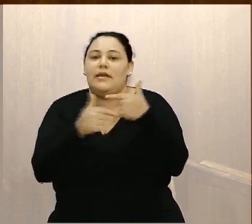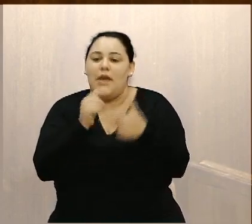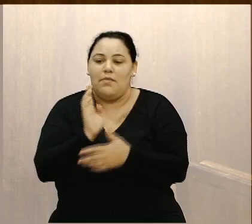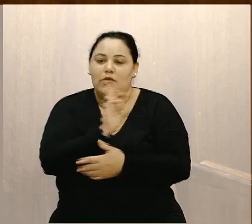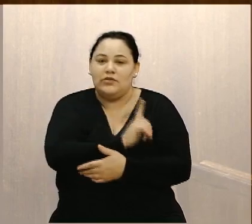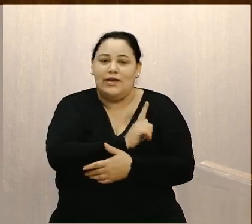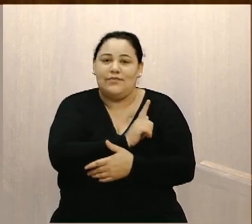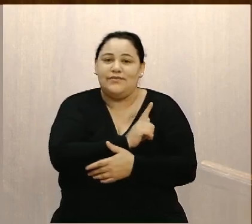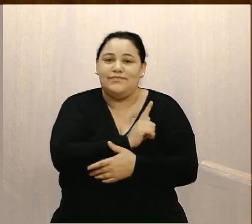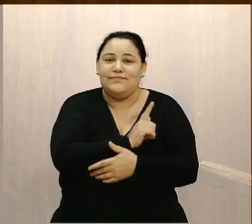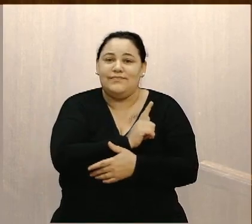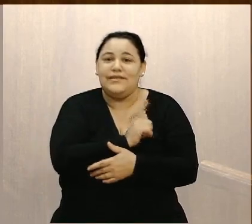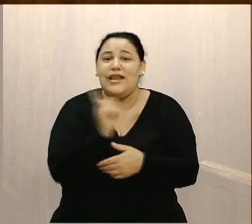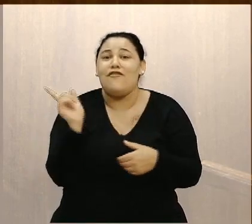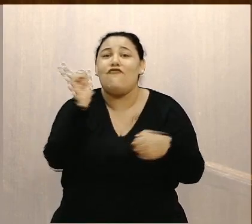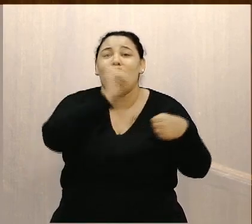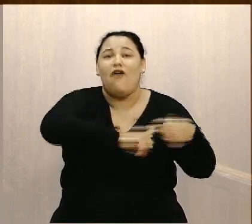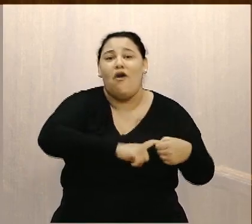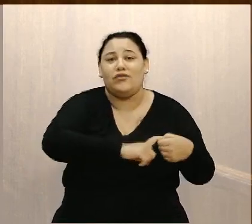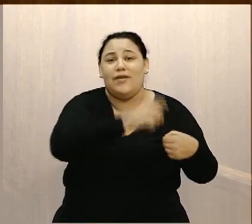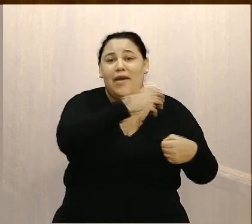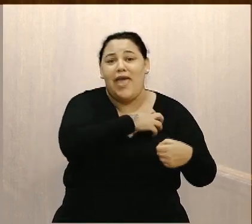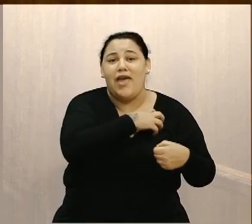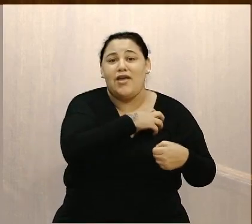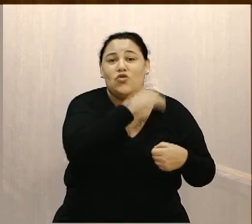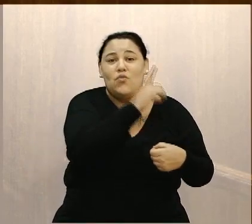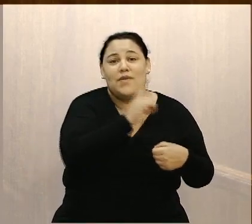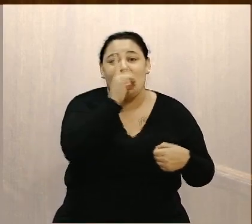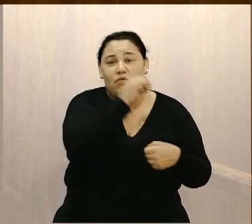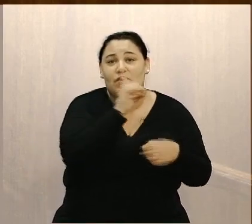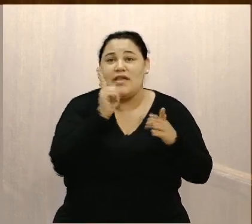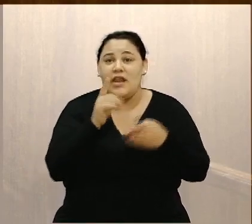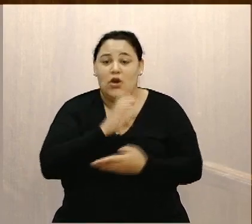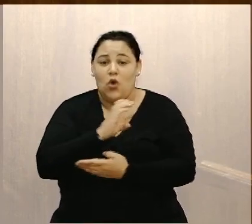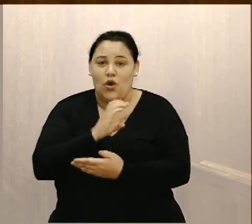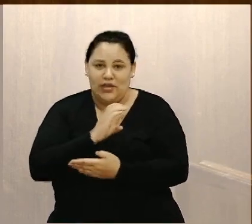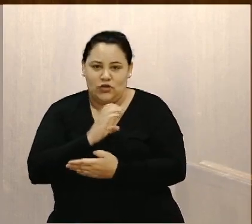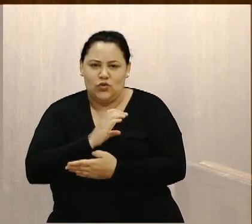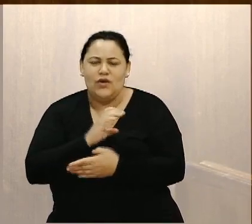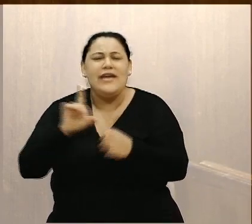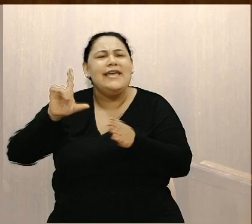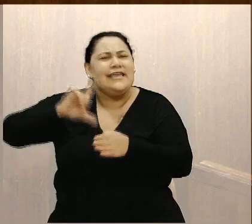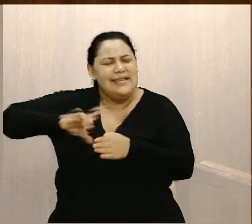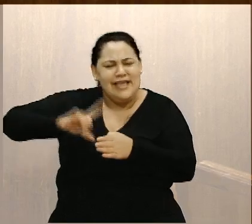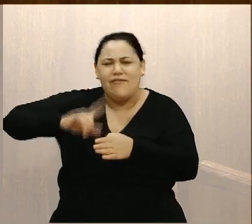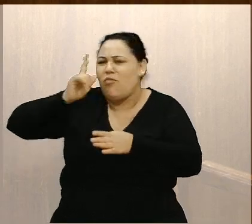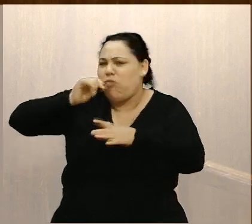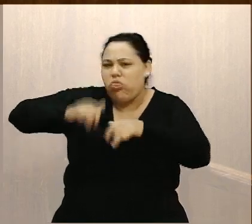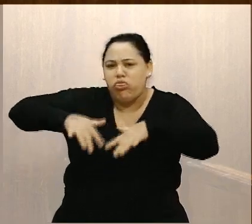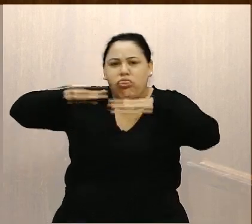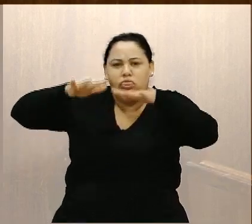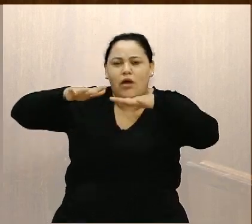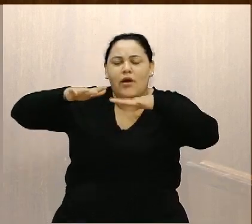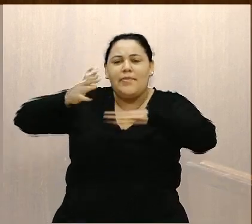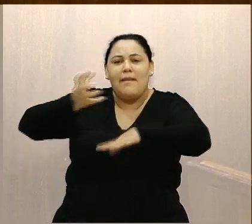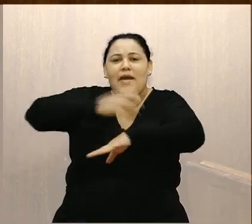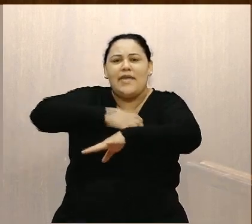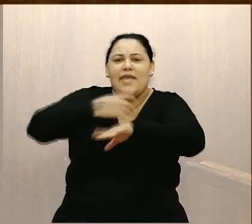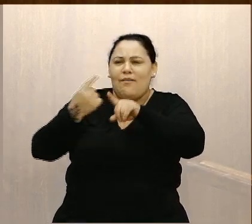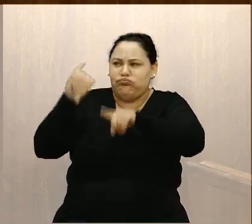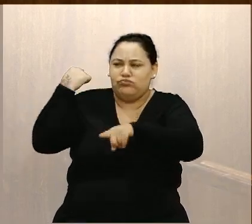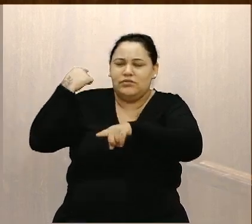domingo. E ele coordenou a enchente aquela na Bahia, que teve algum tempo atrás, e também